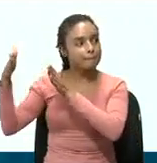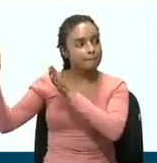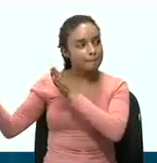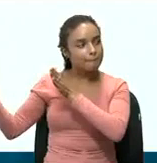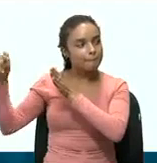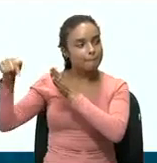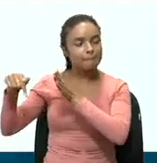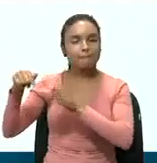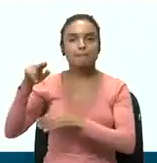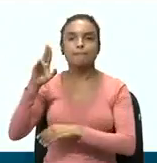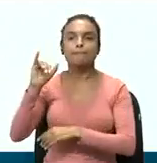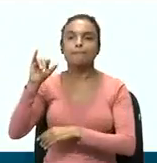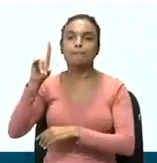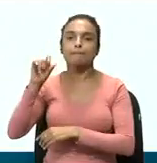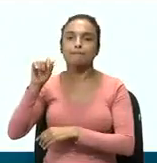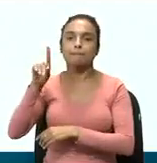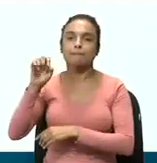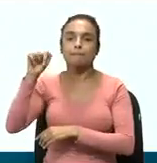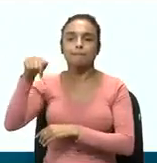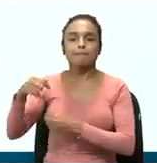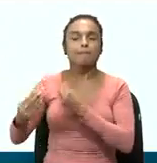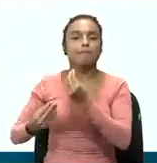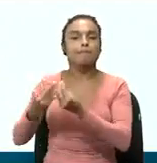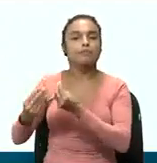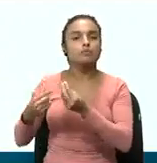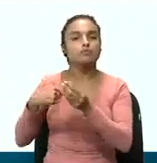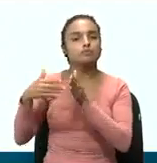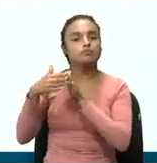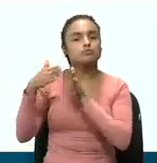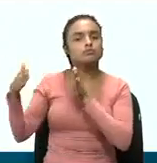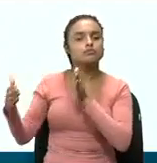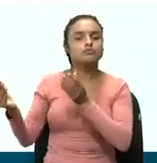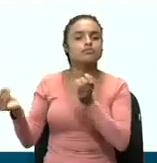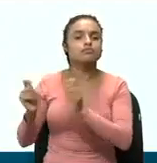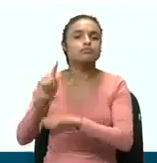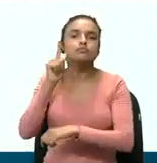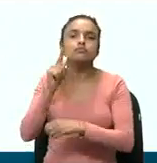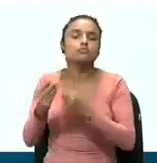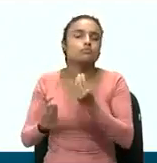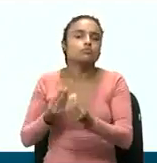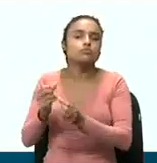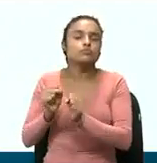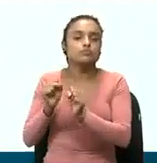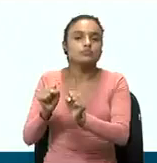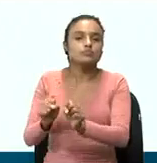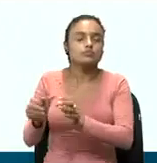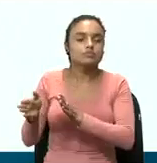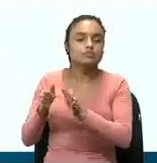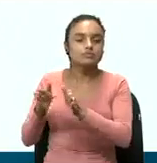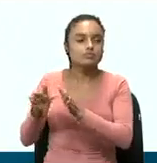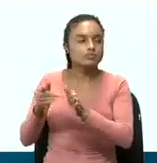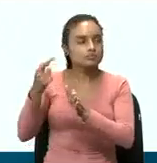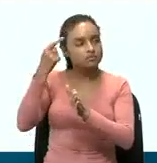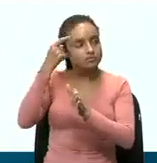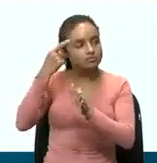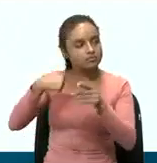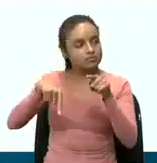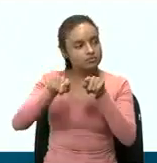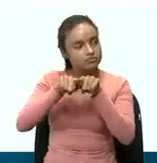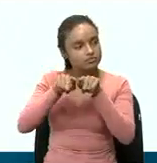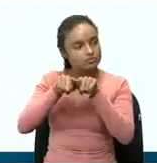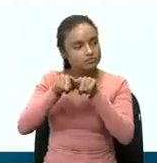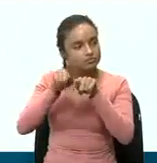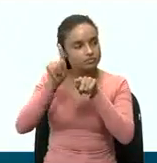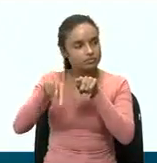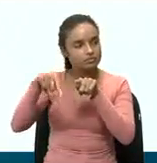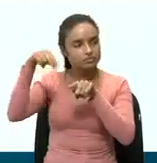uma unidade. Como que eu poderia então escrever ele de uma maneira em que eu poderia resgatar essa unidade